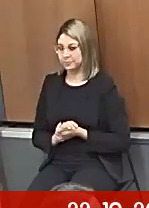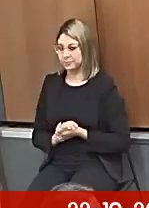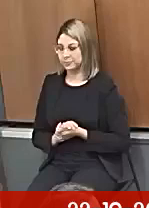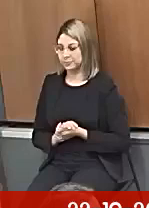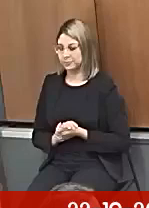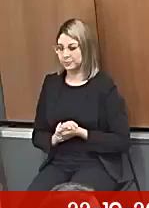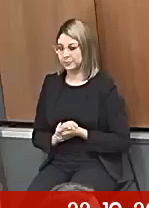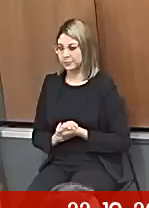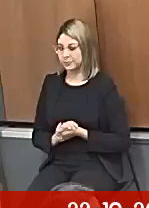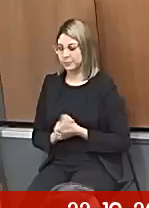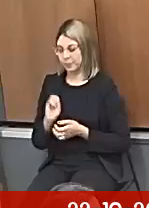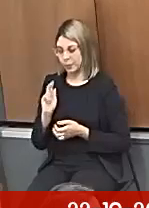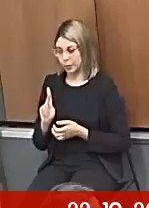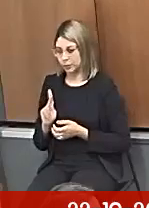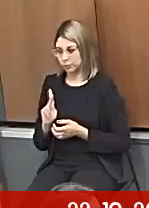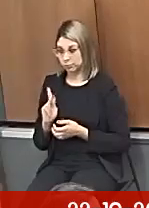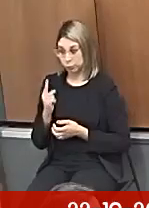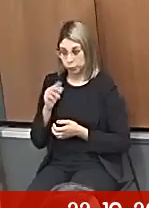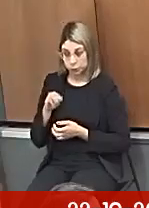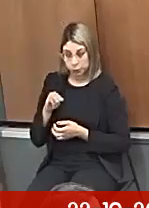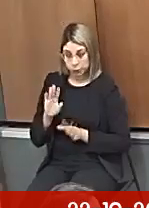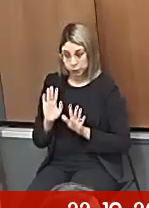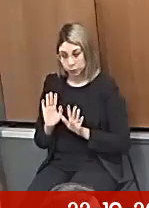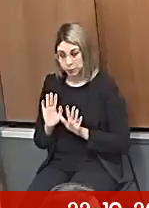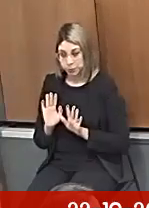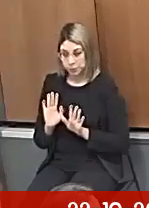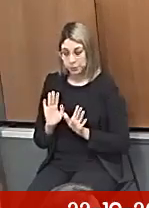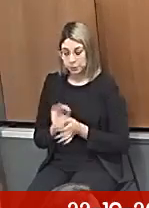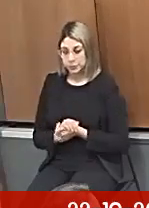Sim. Ok, aqui só mais um minuto aqui.